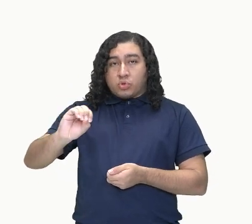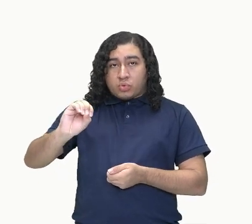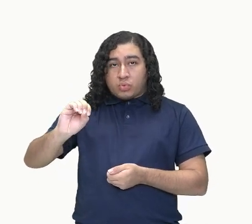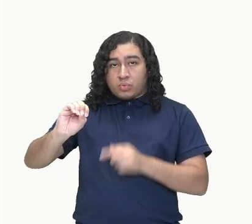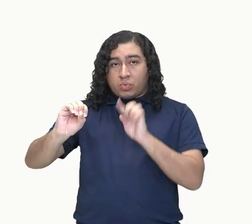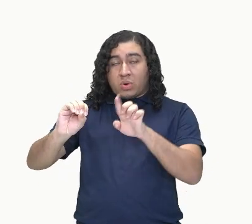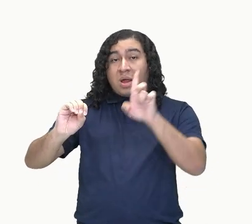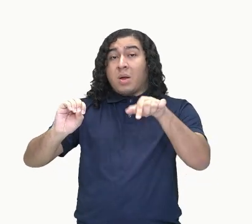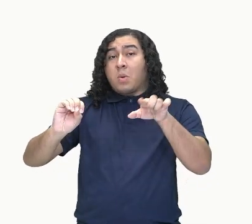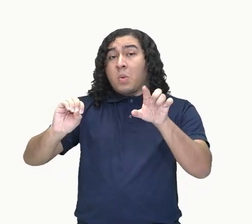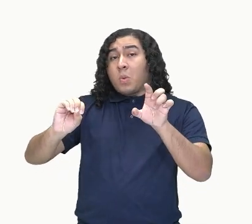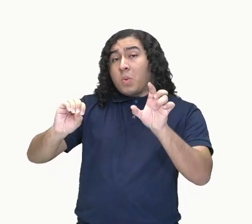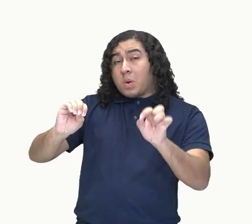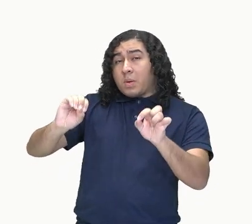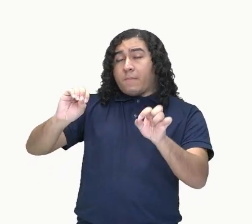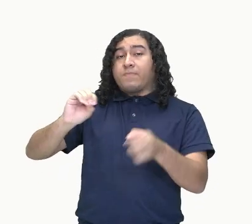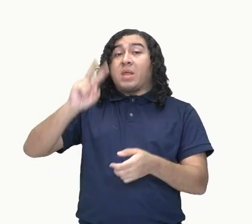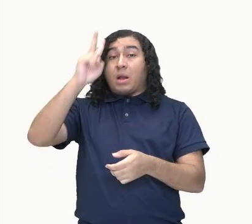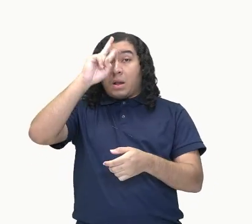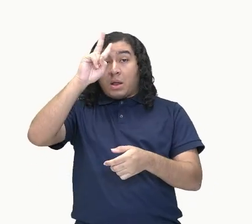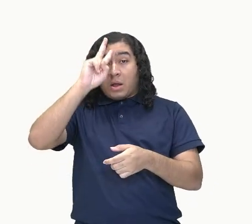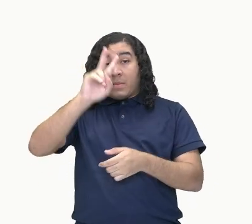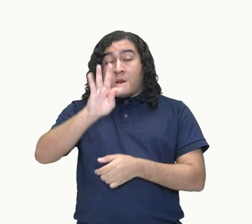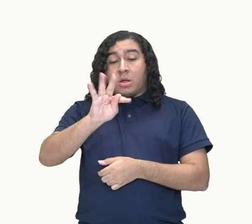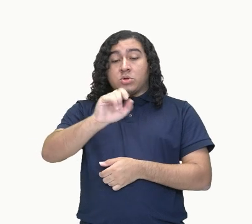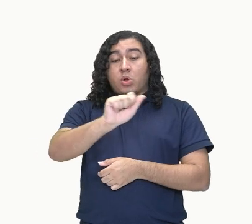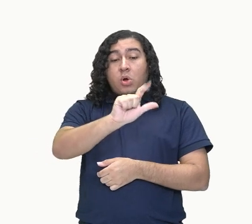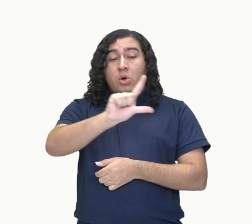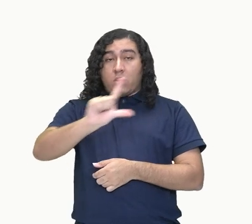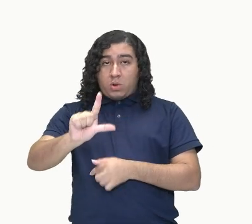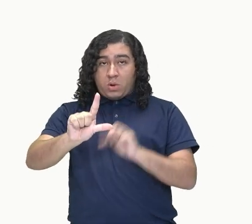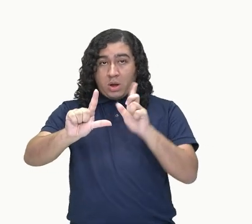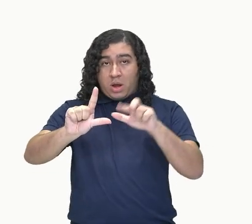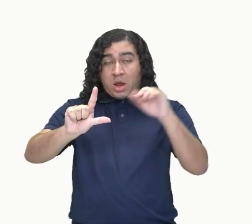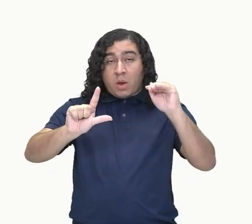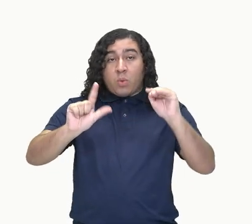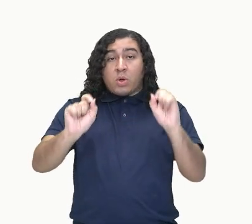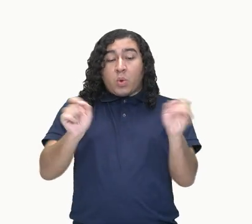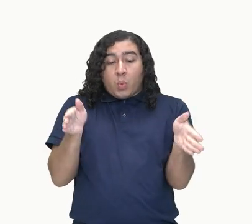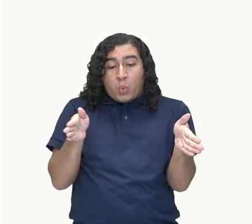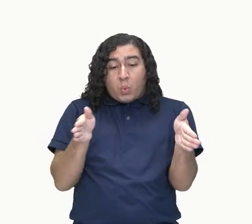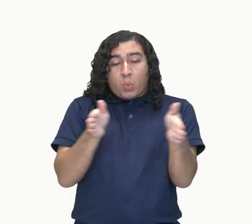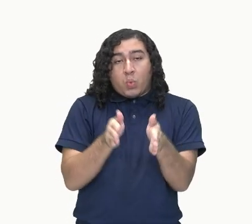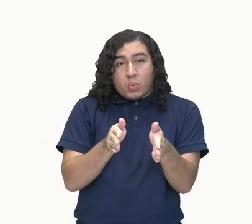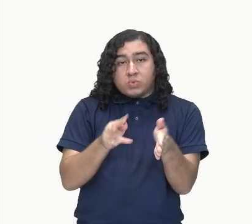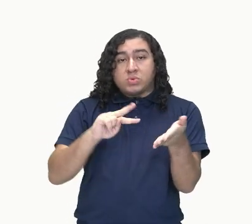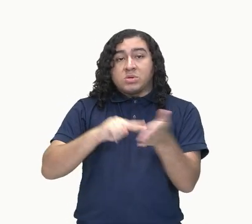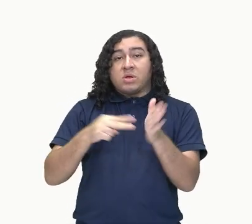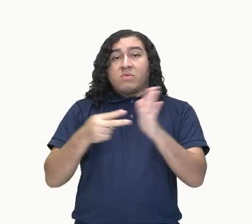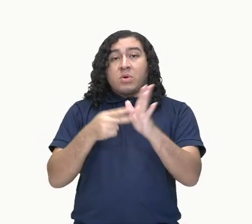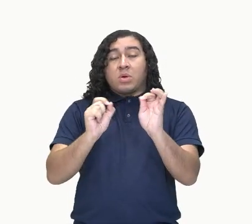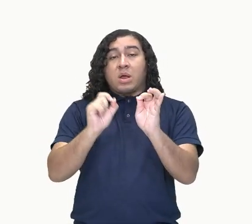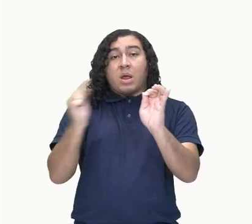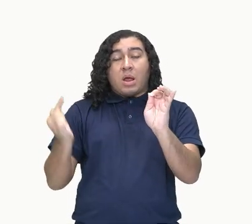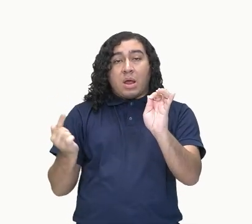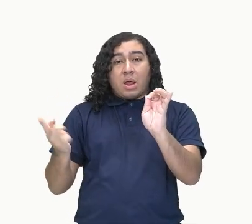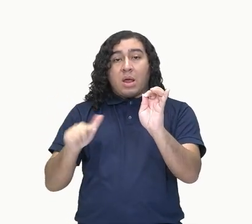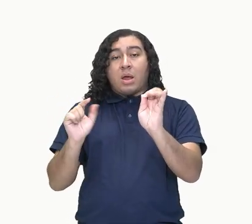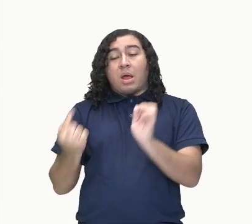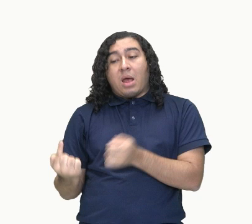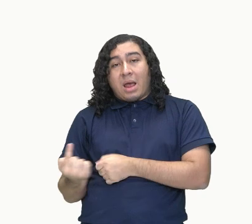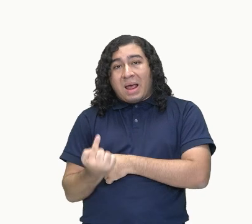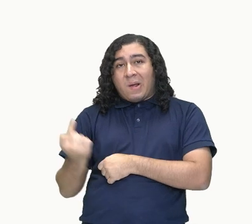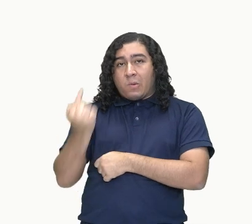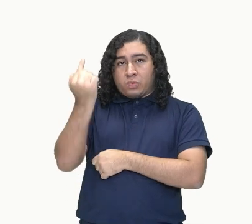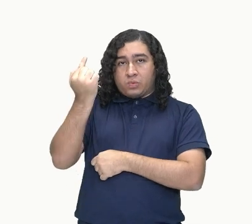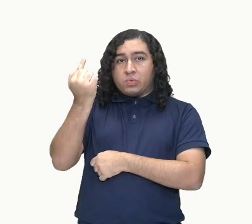João. Lembra que o adjetivo tall, ele é curto, né? E ele significa alto.